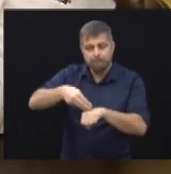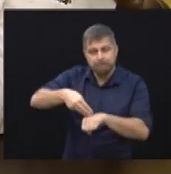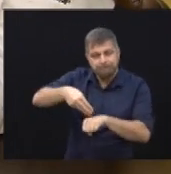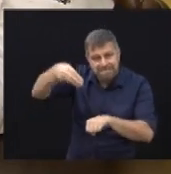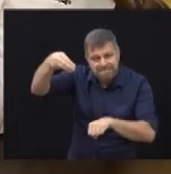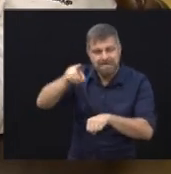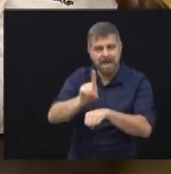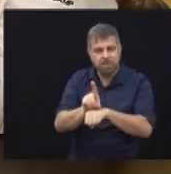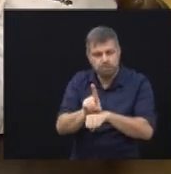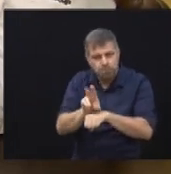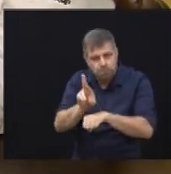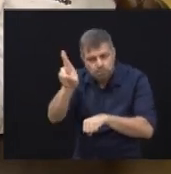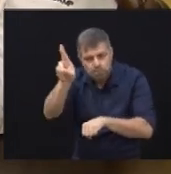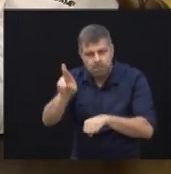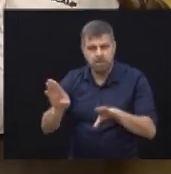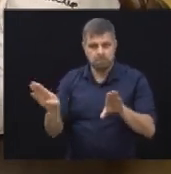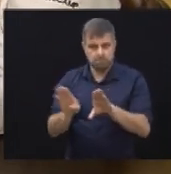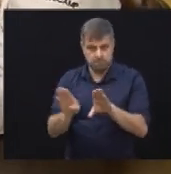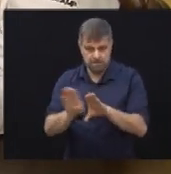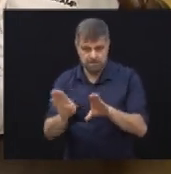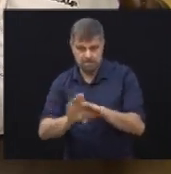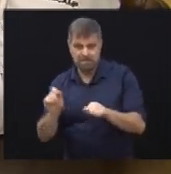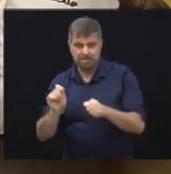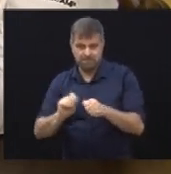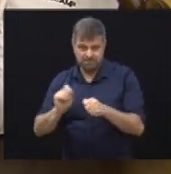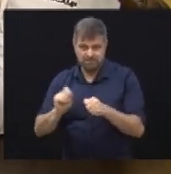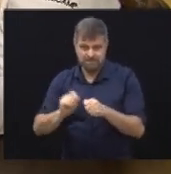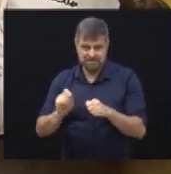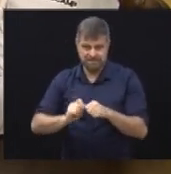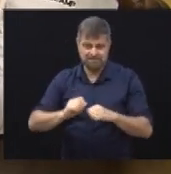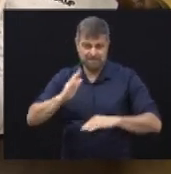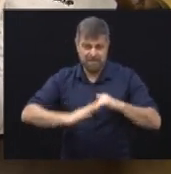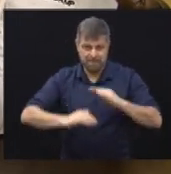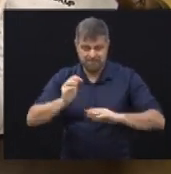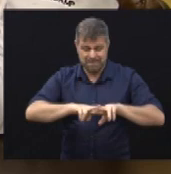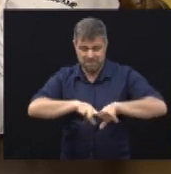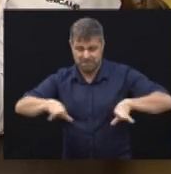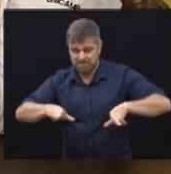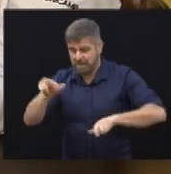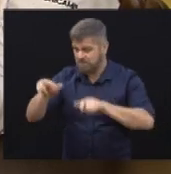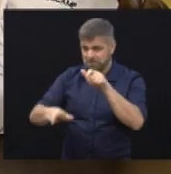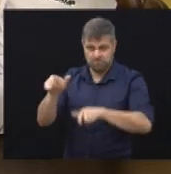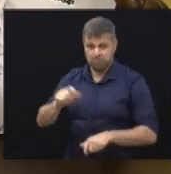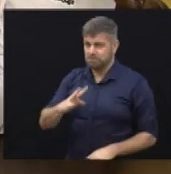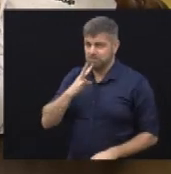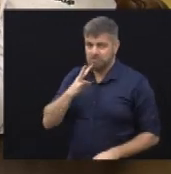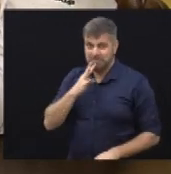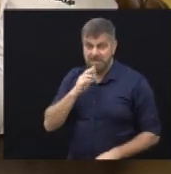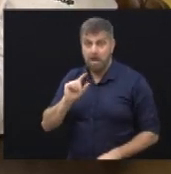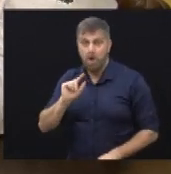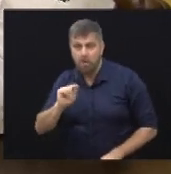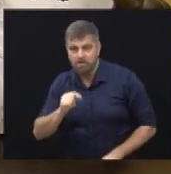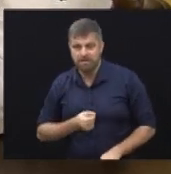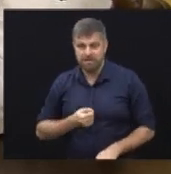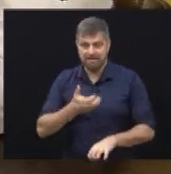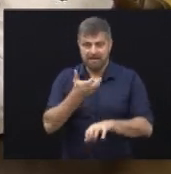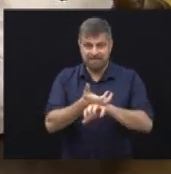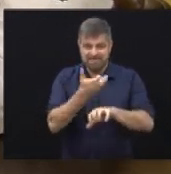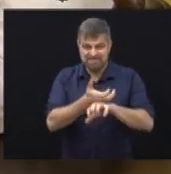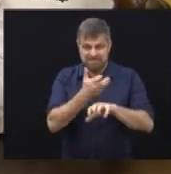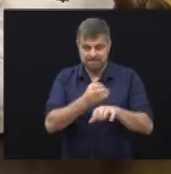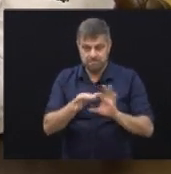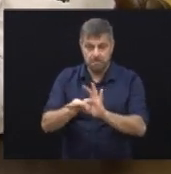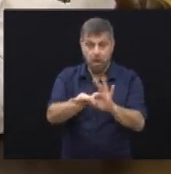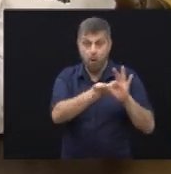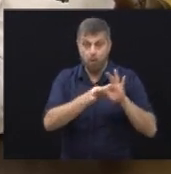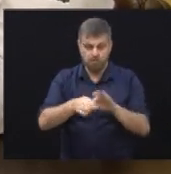fazer o mestrado, o doutorado, ou até mesmo algumas outras coisas que muita gente não conhece, que é a residência multiprofissional,